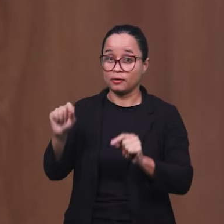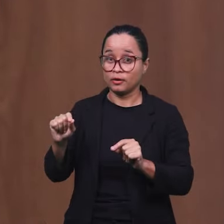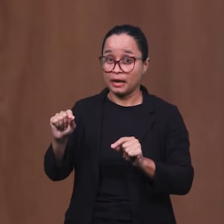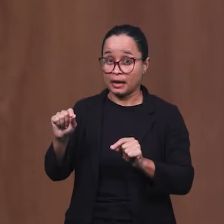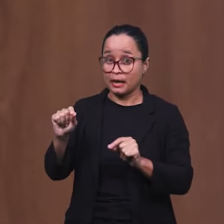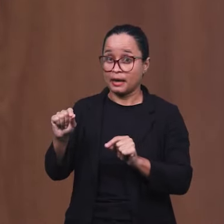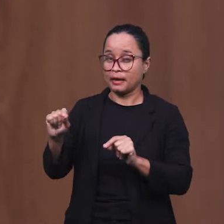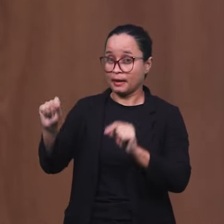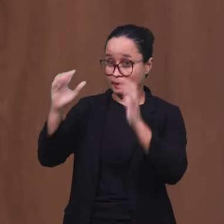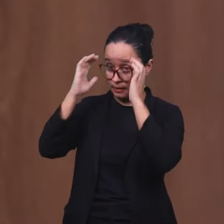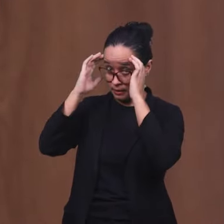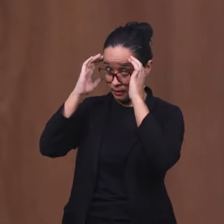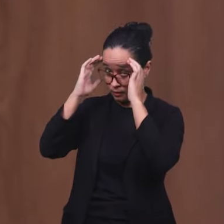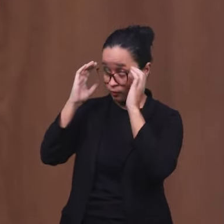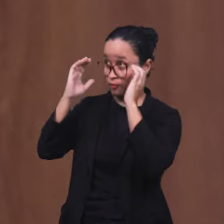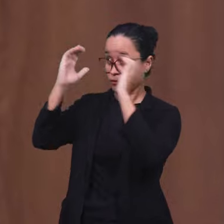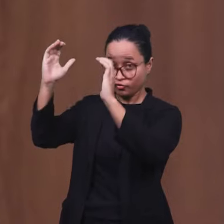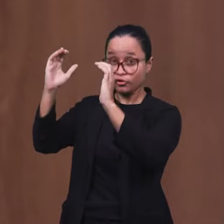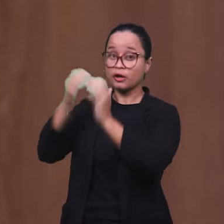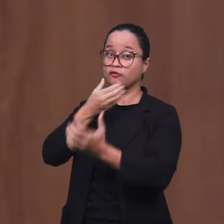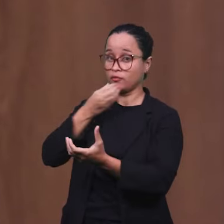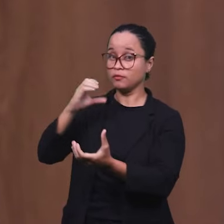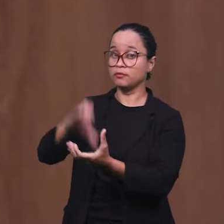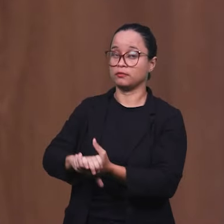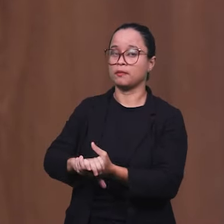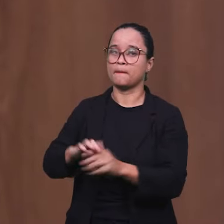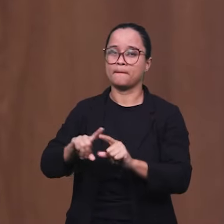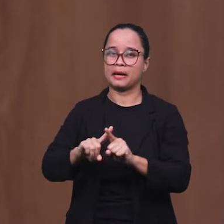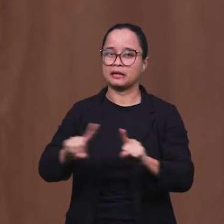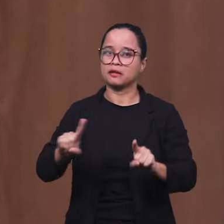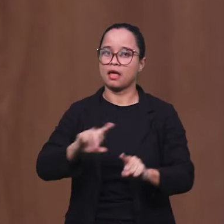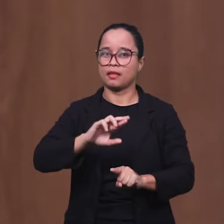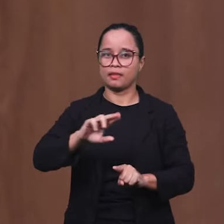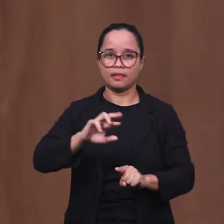seu marido, mas ela não é empregada do marido.